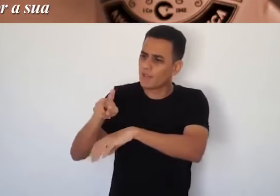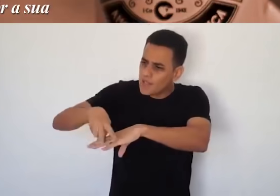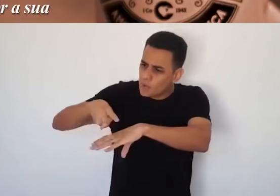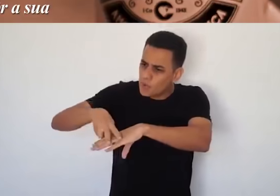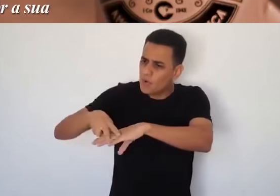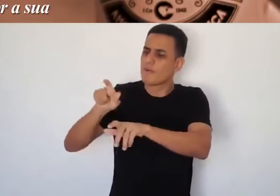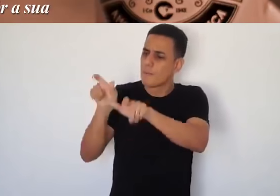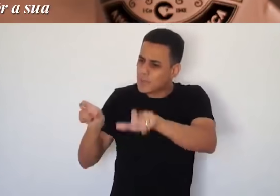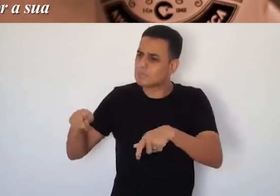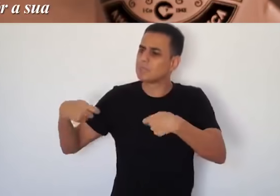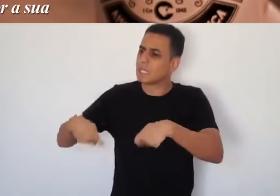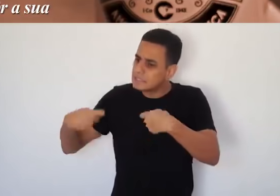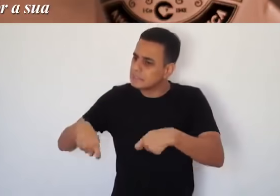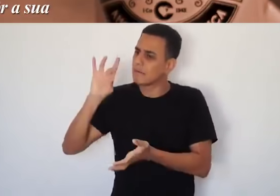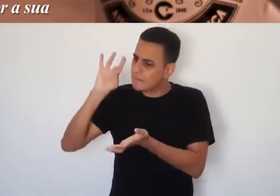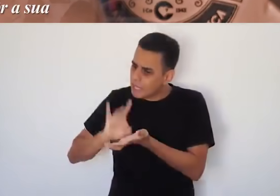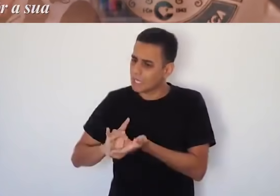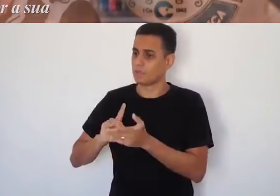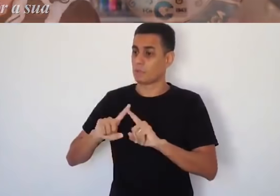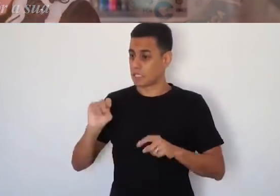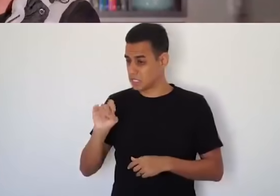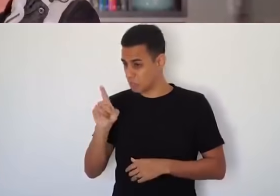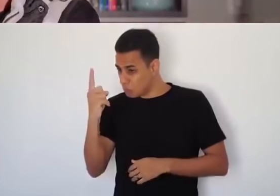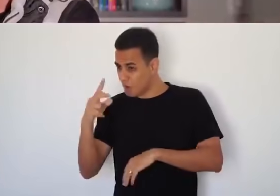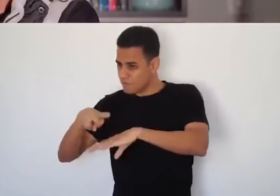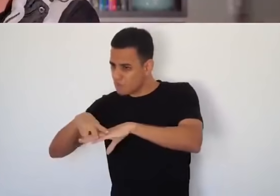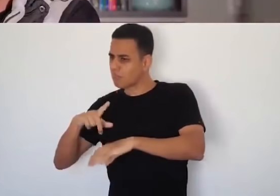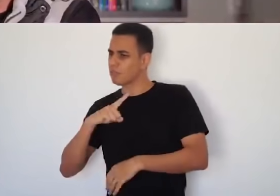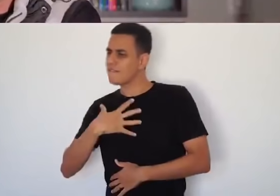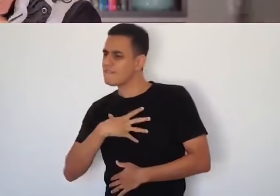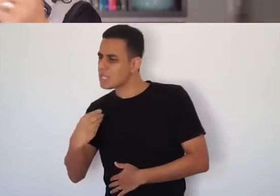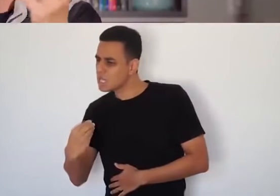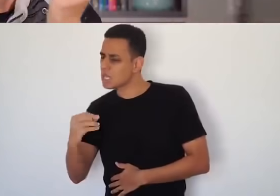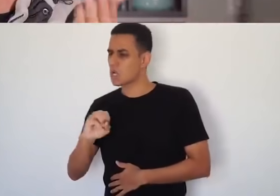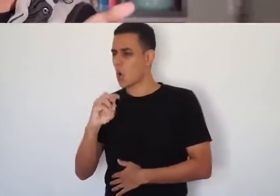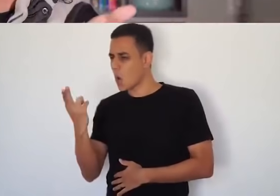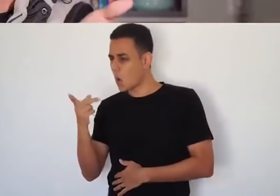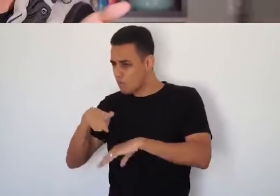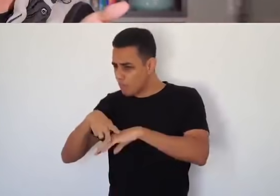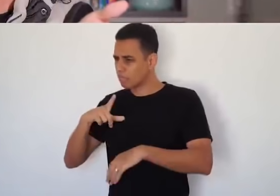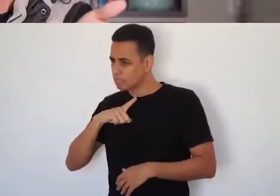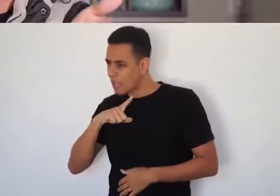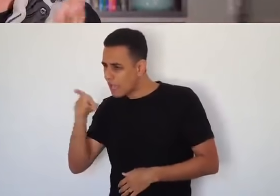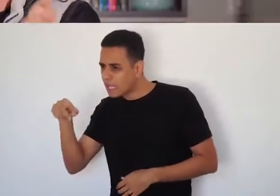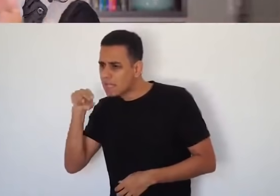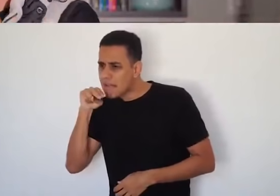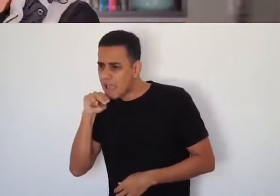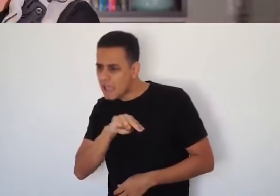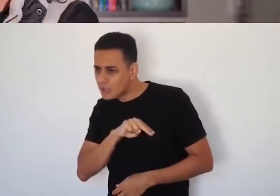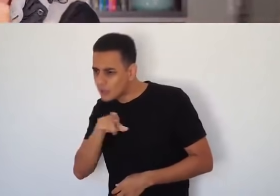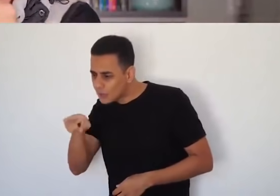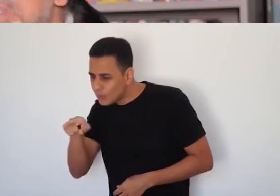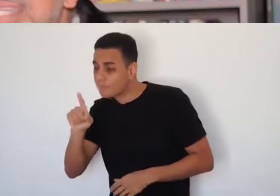Aqui é muito importante, por exemplo, tocar nesse conceito aqui de boa obra, né? Em relação aos filhos, por exemplo, cuidando dos